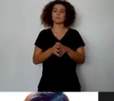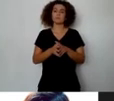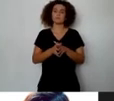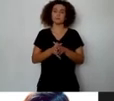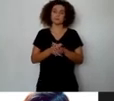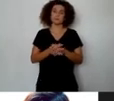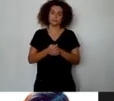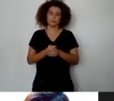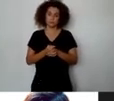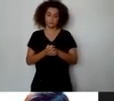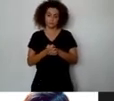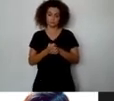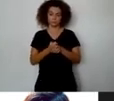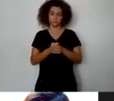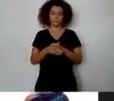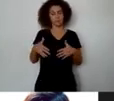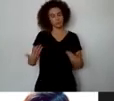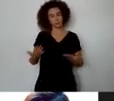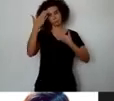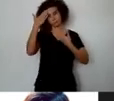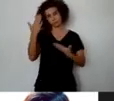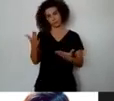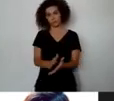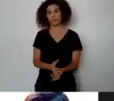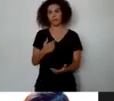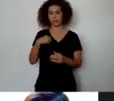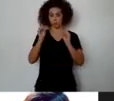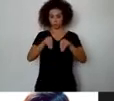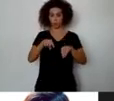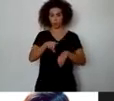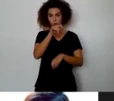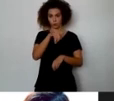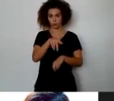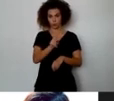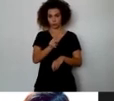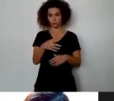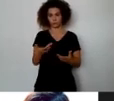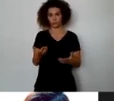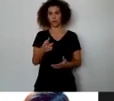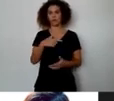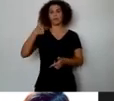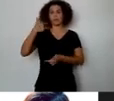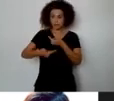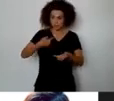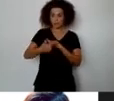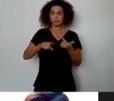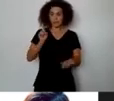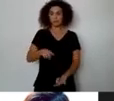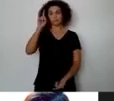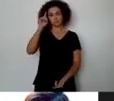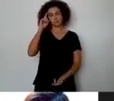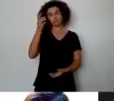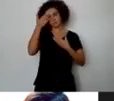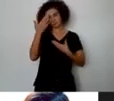passaram aqui, né? Mas é isso. Né, eu vou deixar lá o link e bora lá. A luta é essa, né? Valeu, gente!